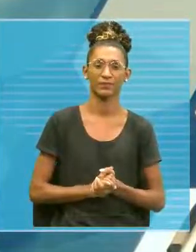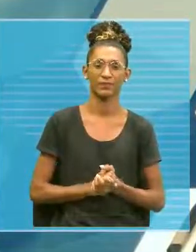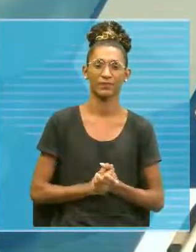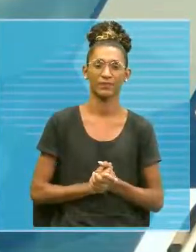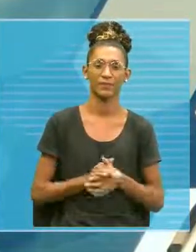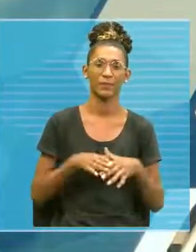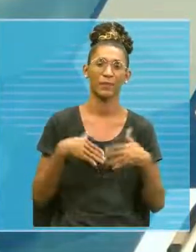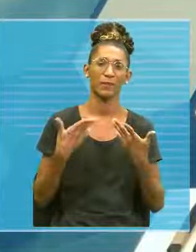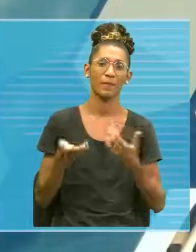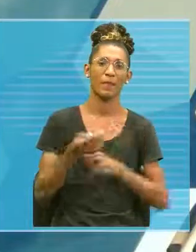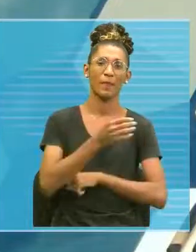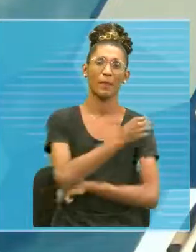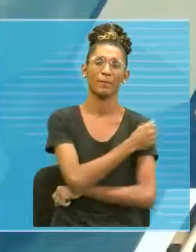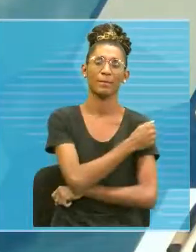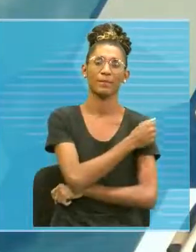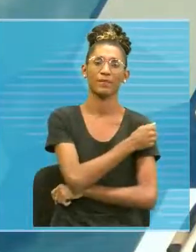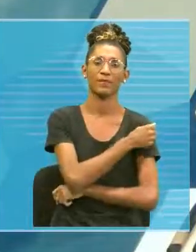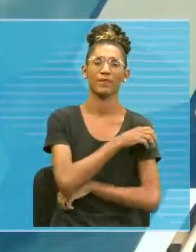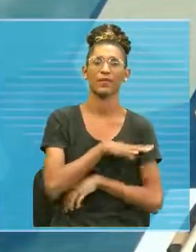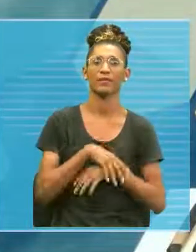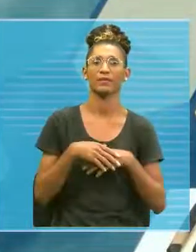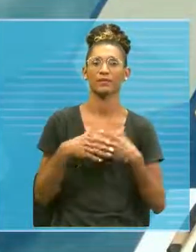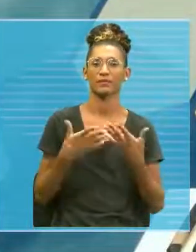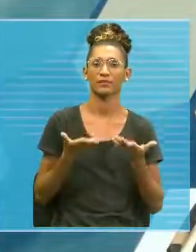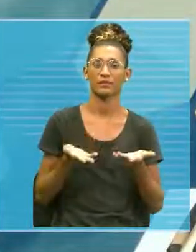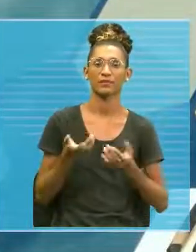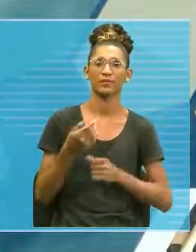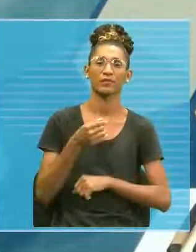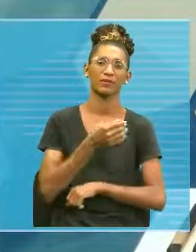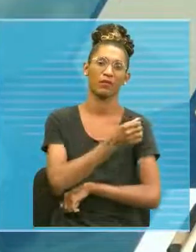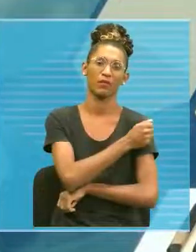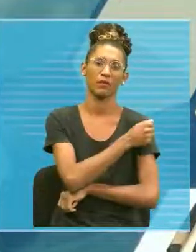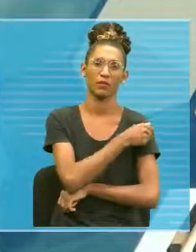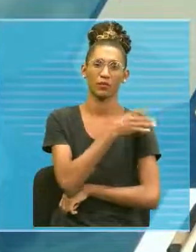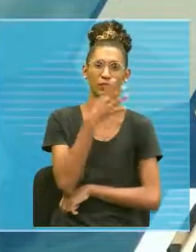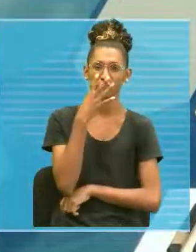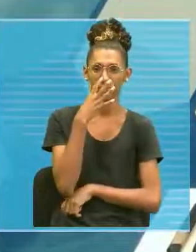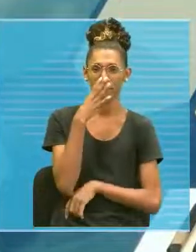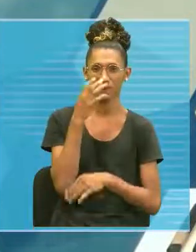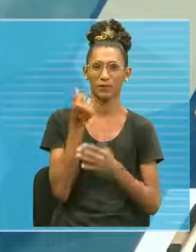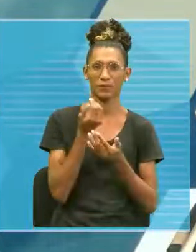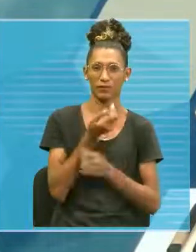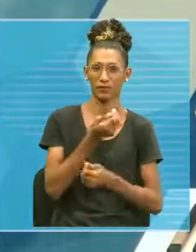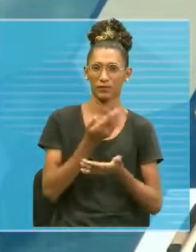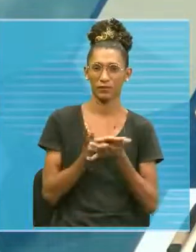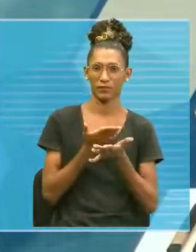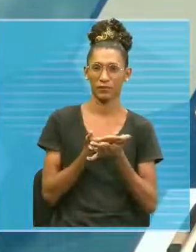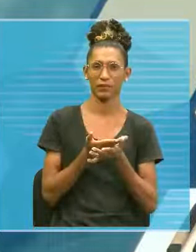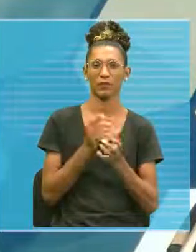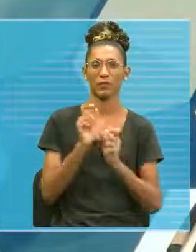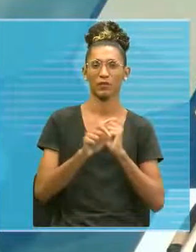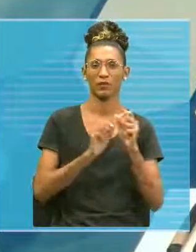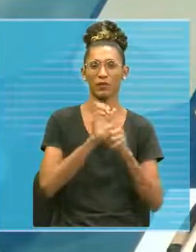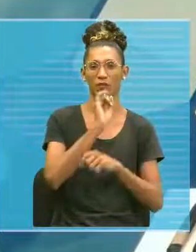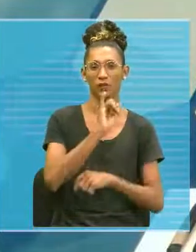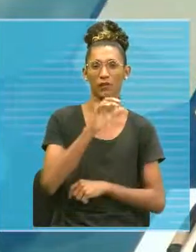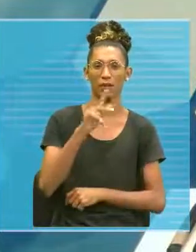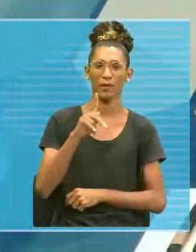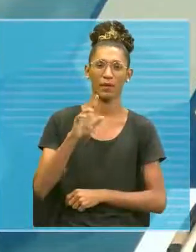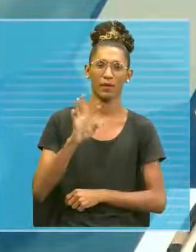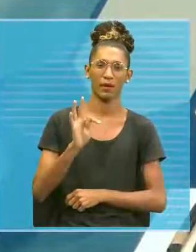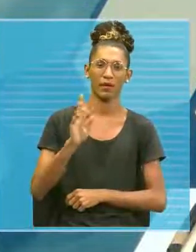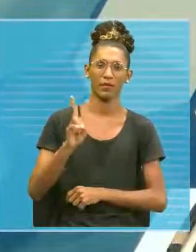bom pessoal é para aqueles que estão acompanhando aula pelo IPTV por esse sistema